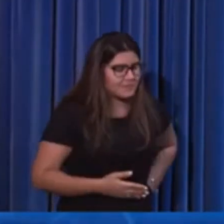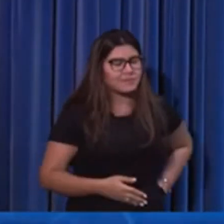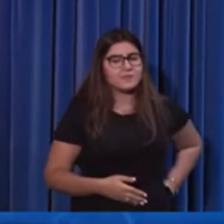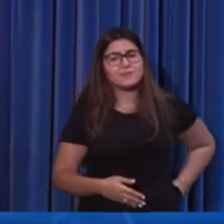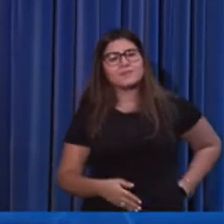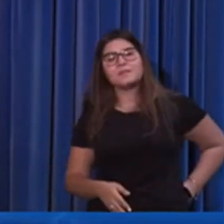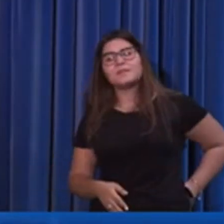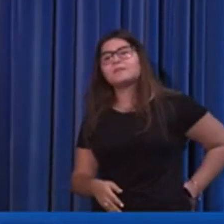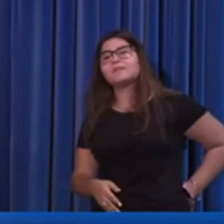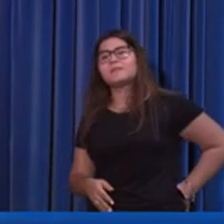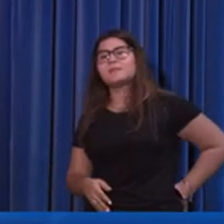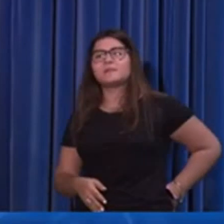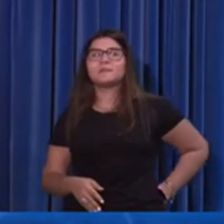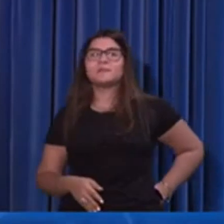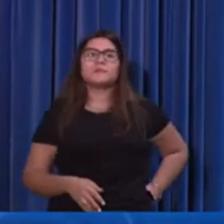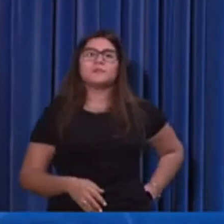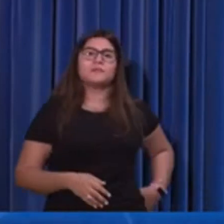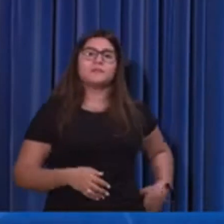honra.